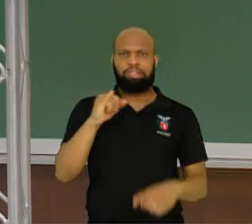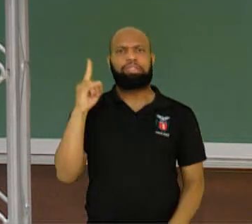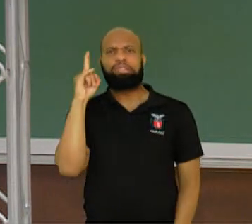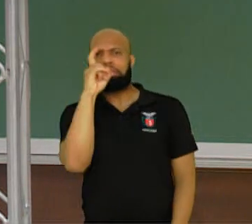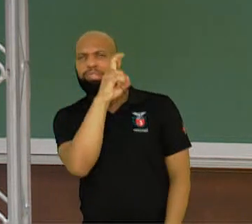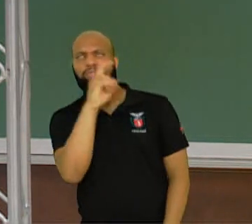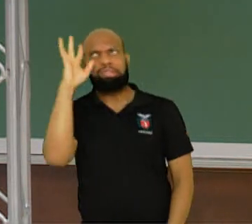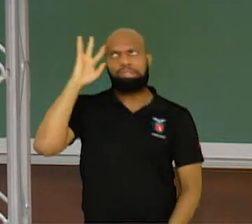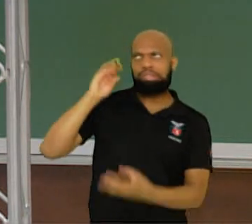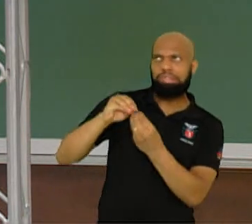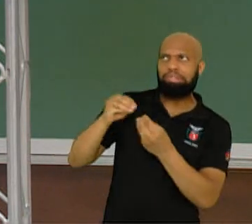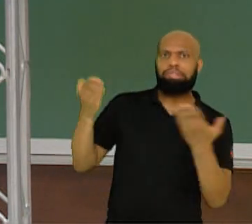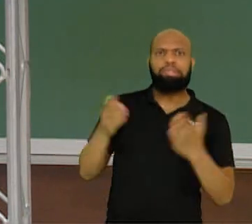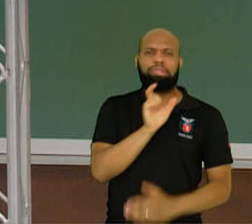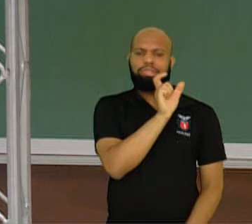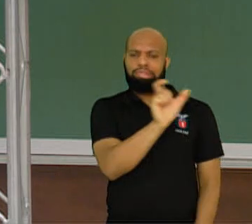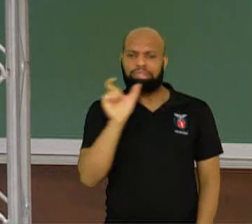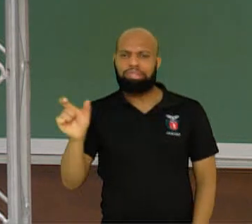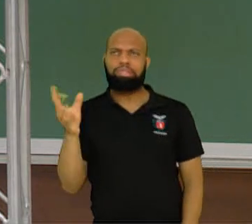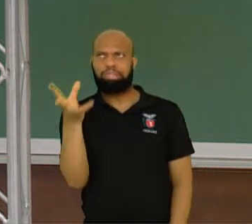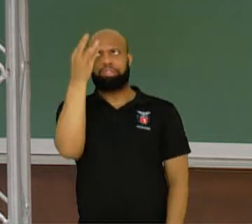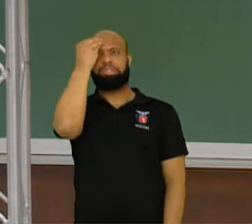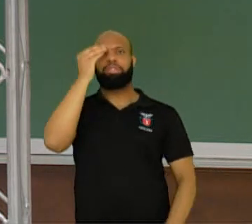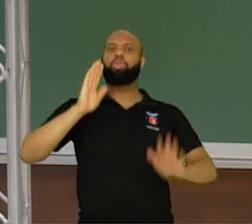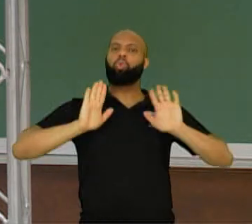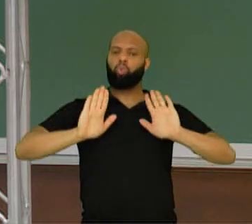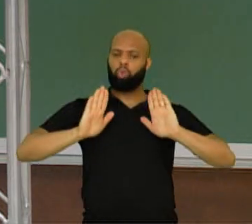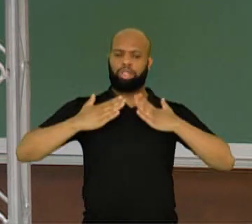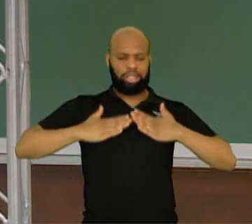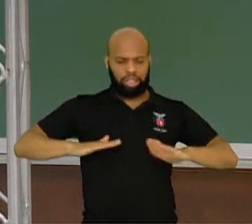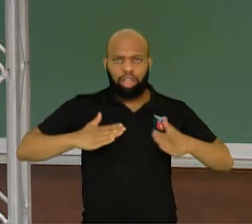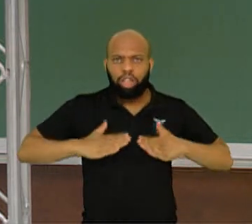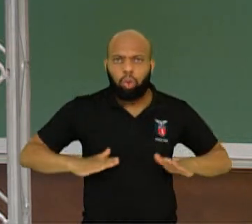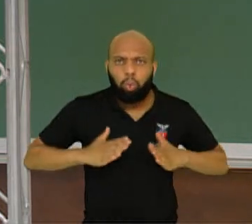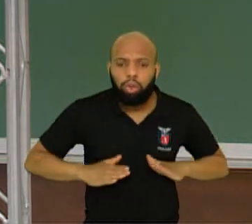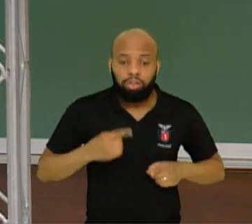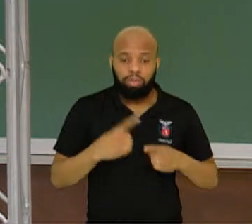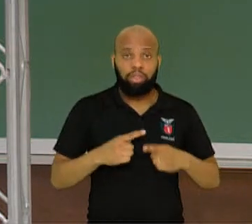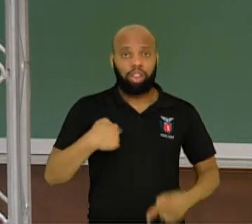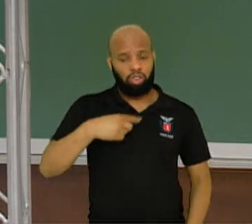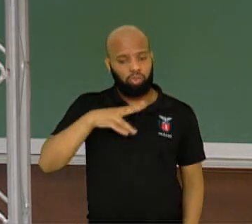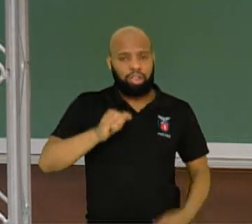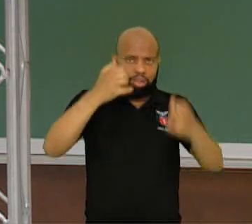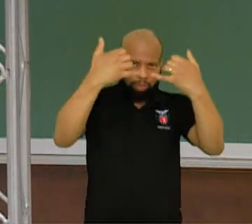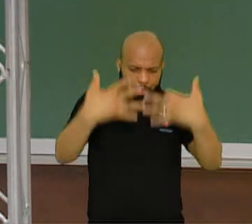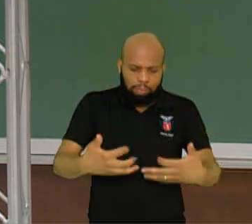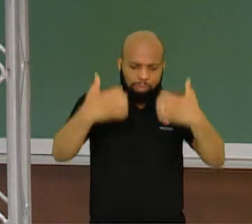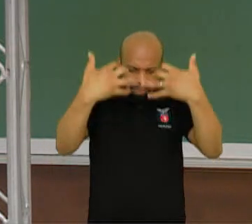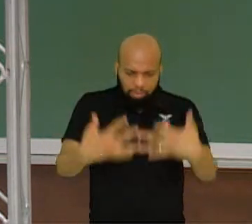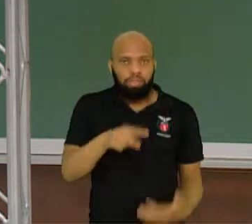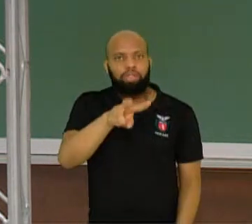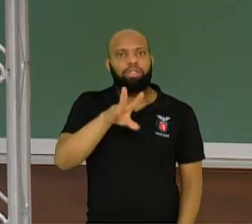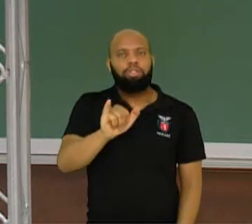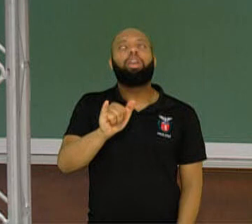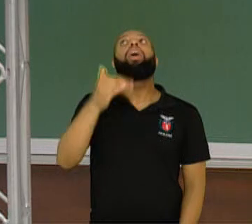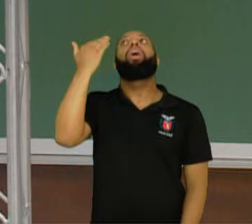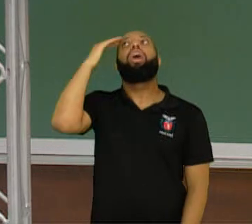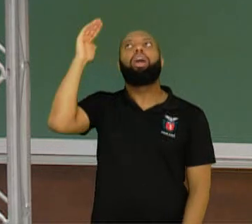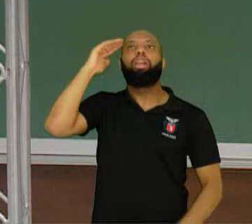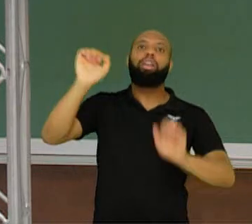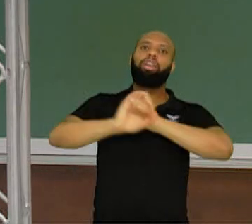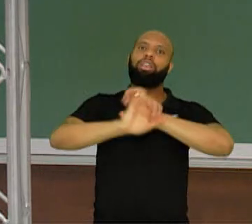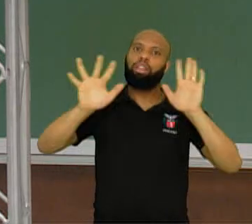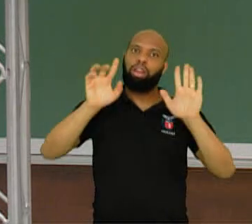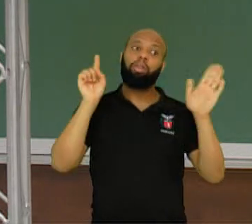dificuldade de entender essas palavras, esses conceitos, não se preocupa. O professor Fabiano vai explicar mais e você pode tirar